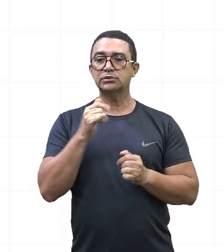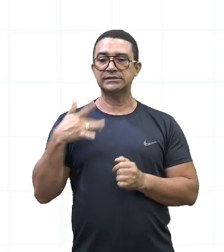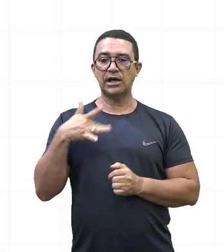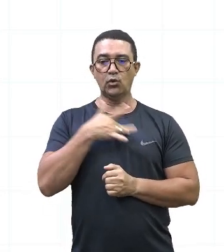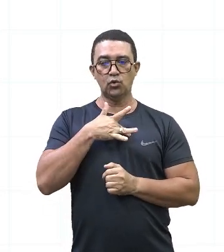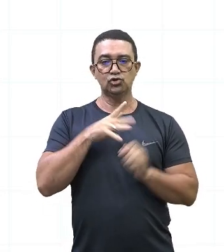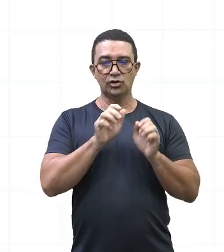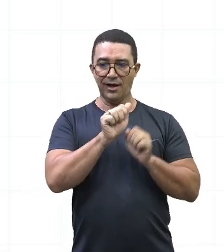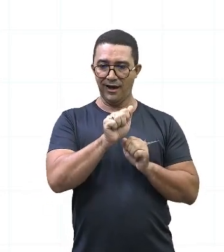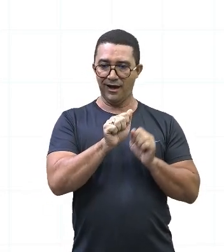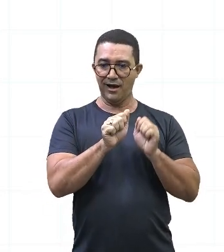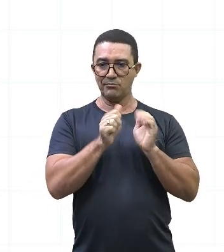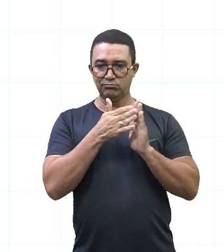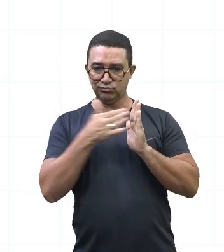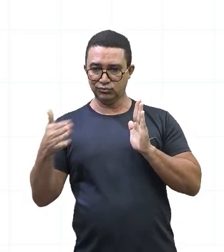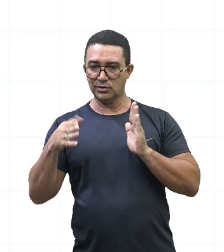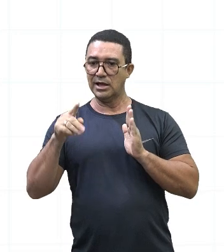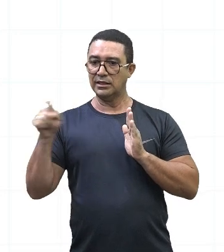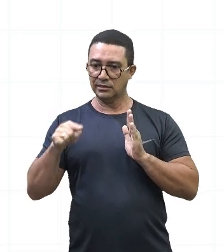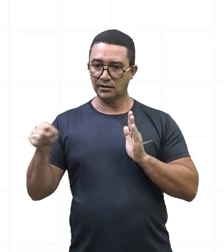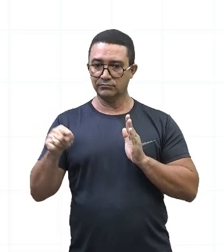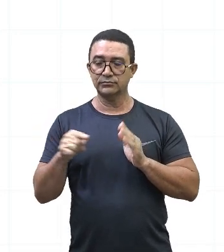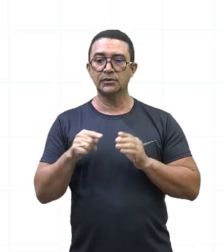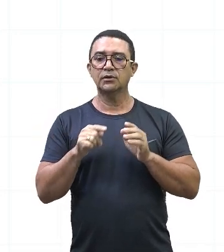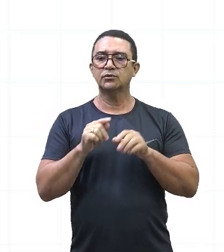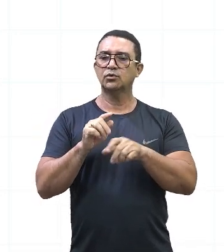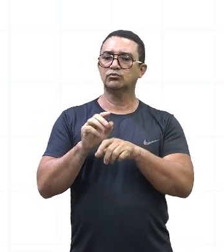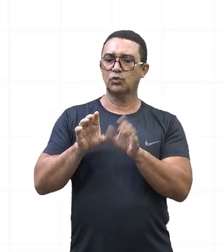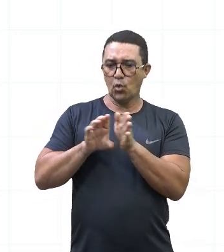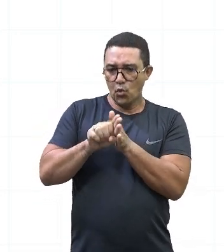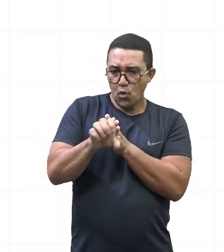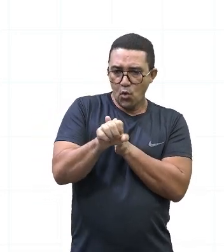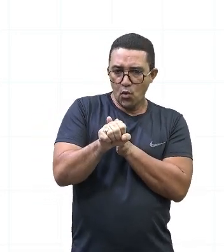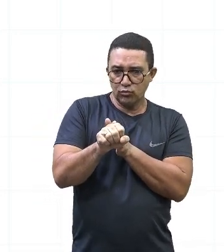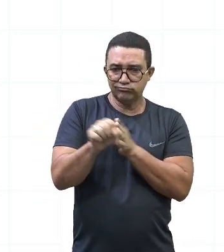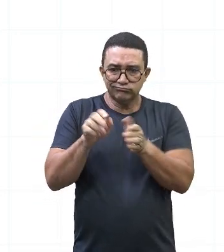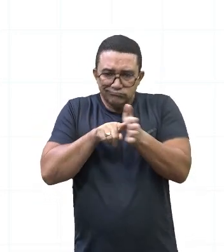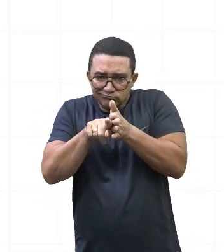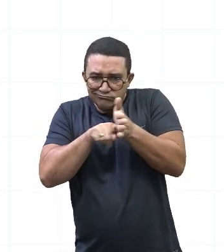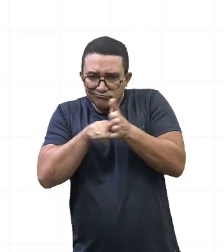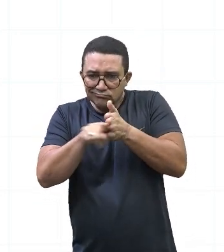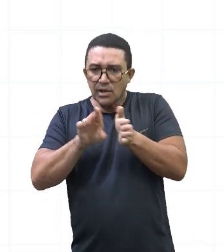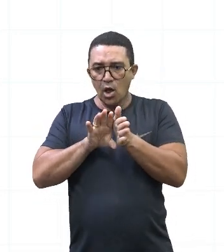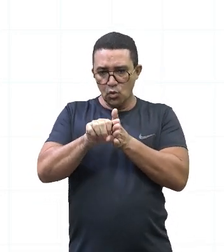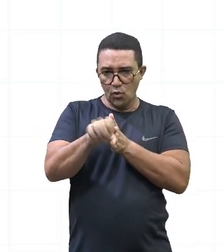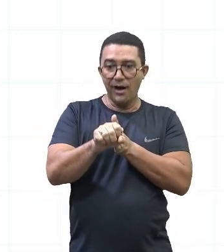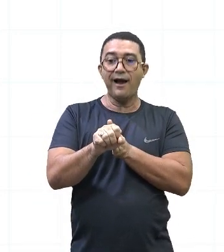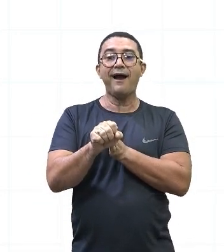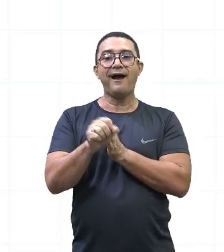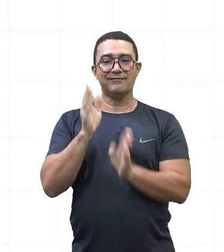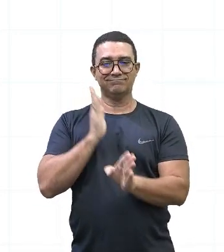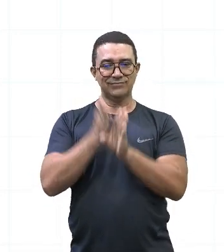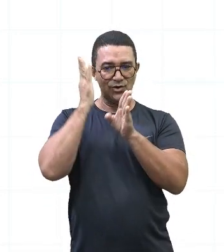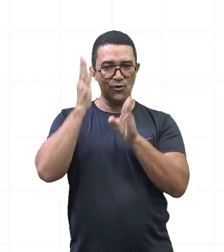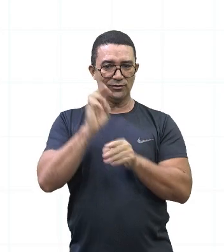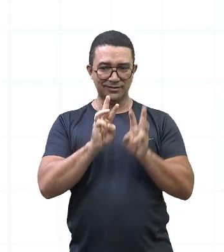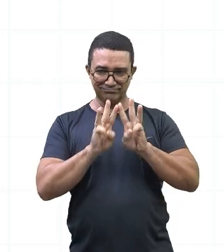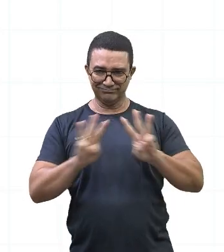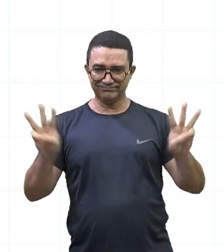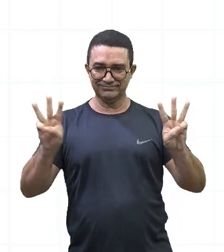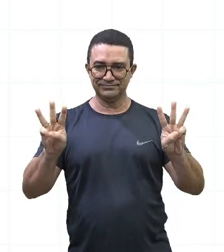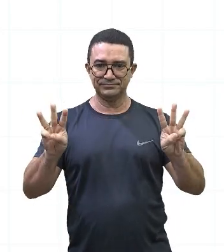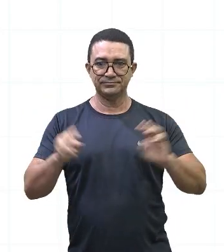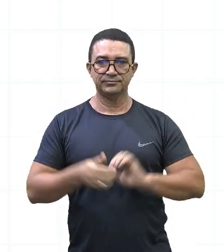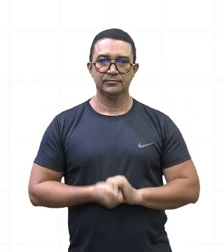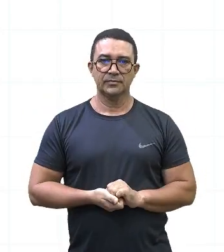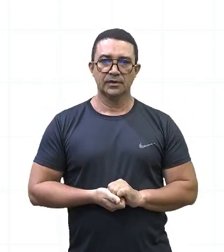de A a Z, você, lá no Google, né, você vai chegar a essa plataforma e ela tem como se